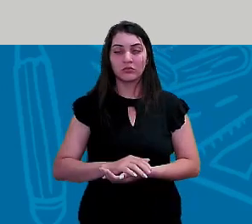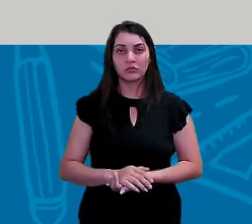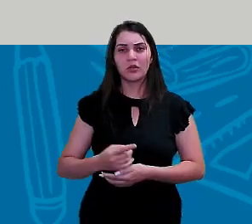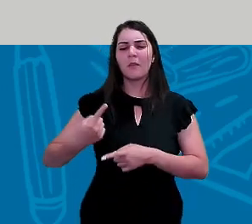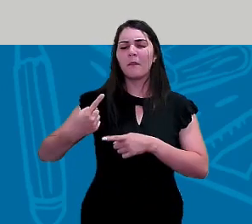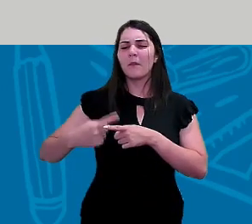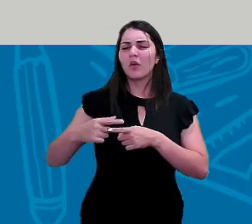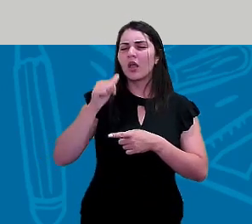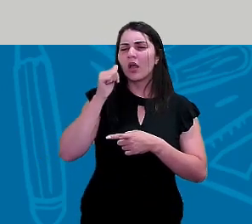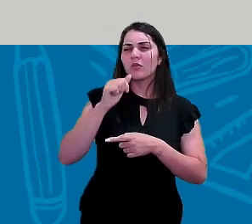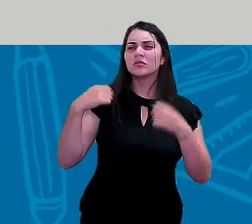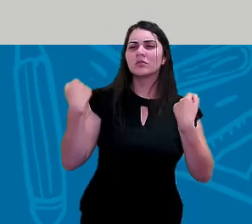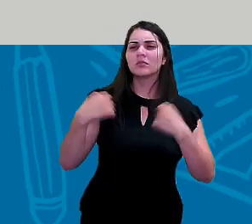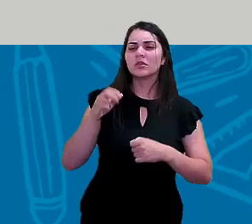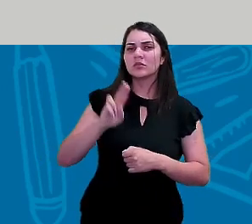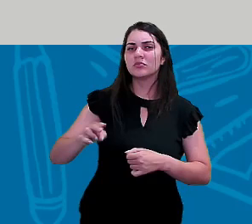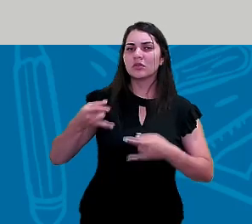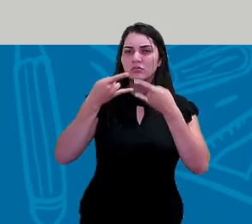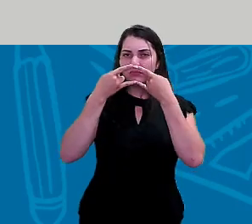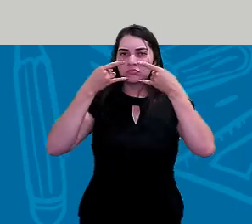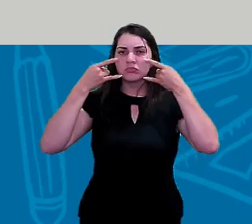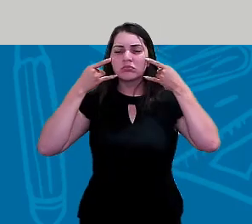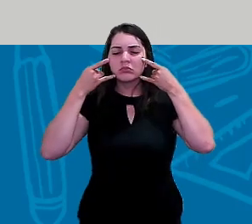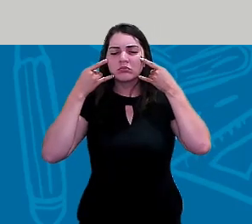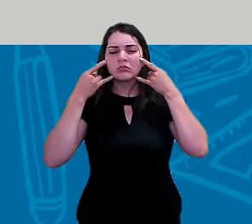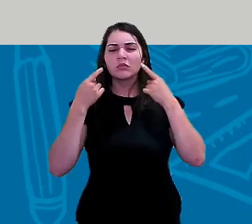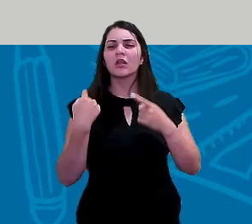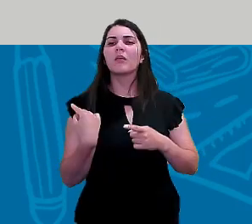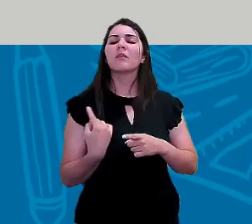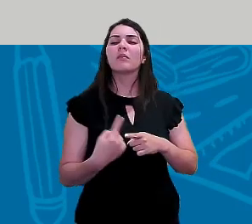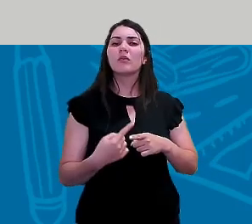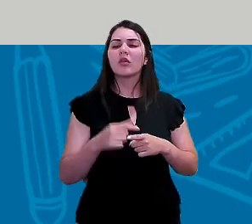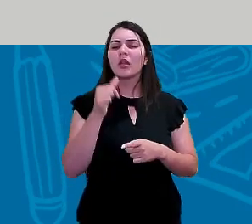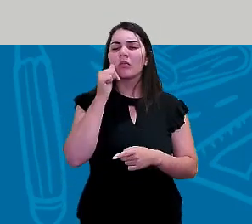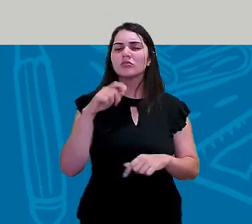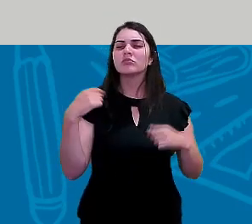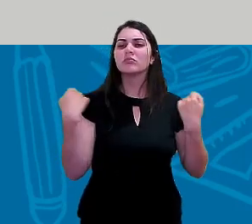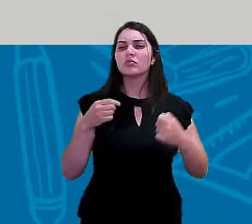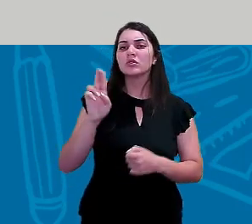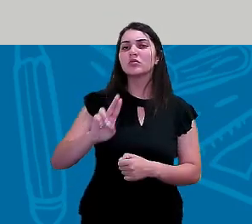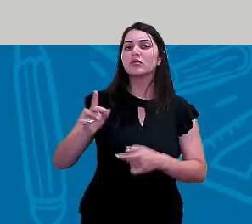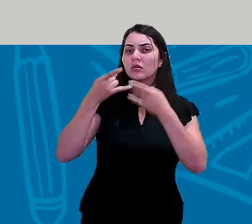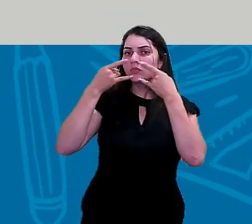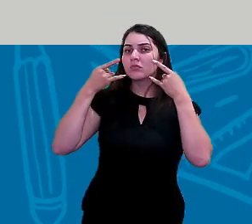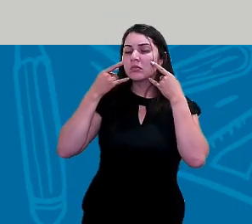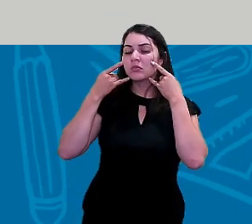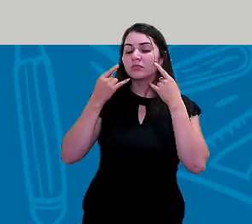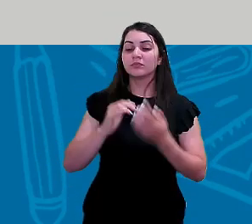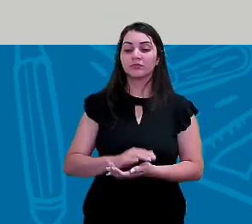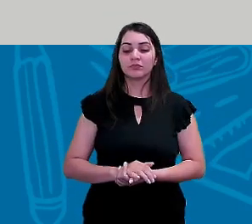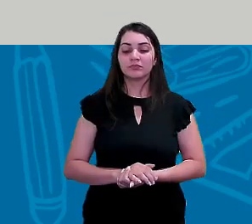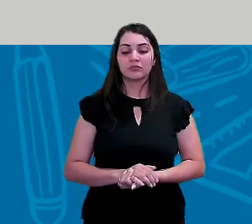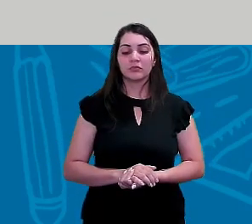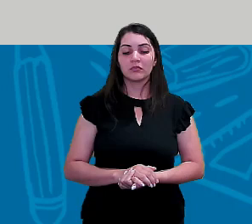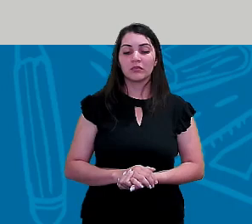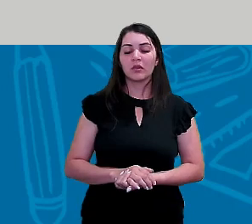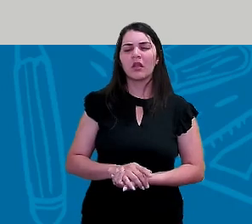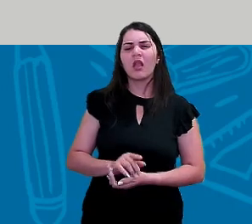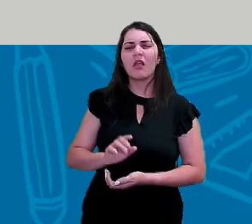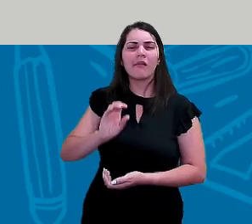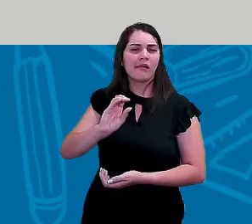essa máscara nessa situação? Por que a moça está precisando usar máscara? Acredito, olha, acredito não,